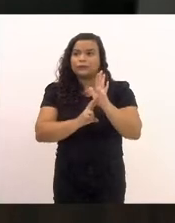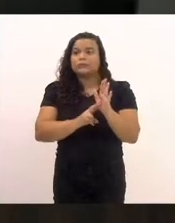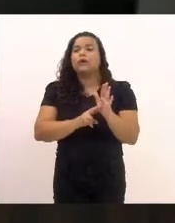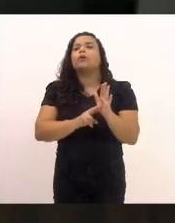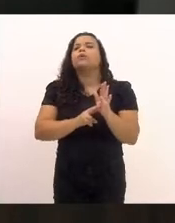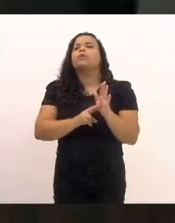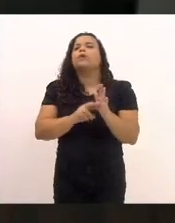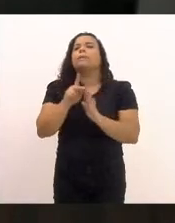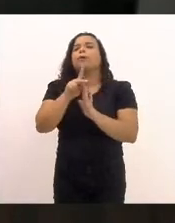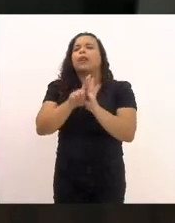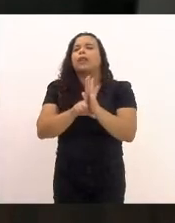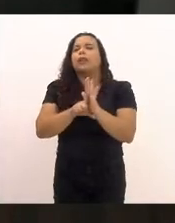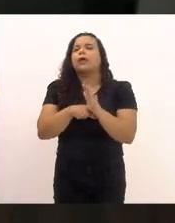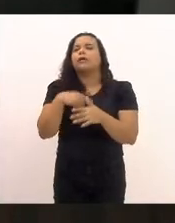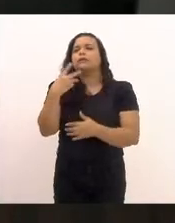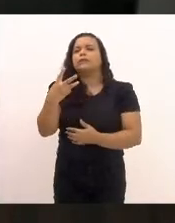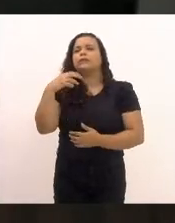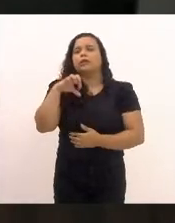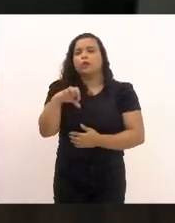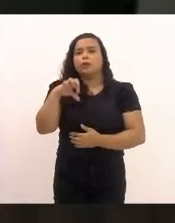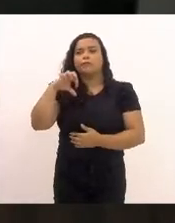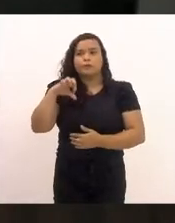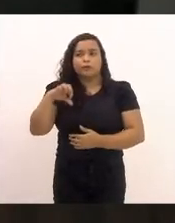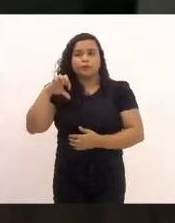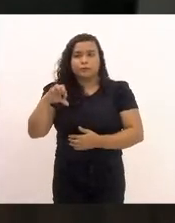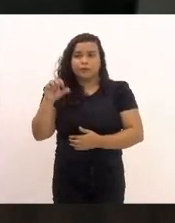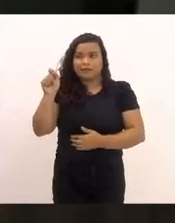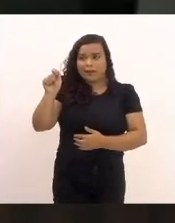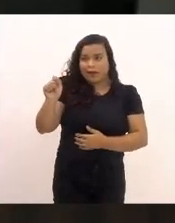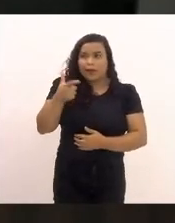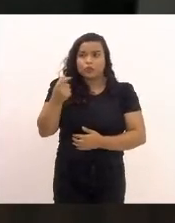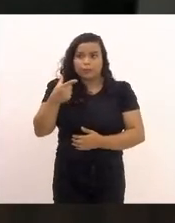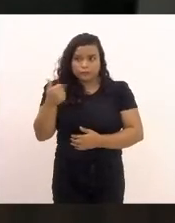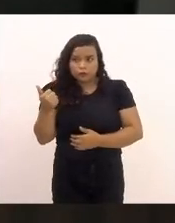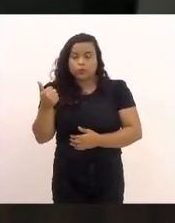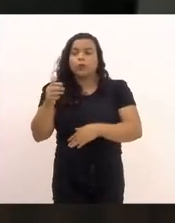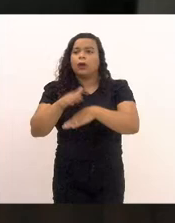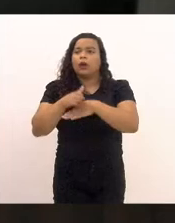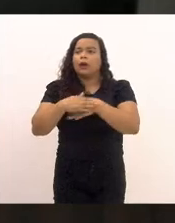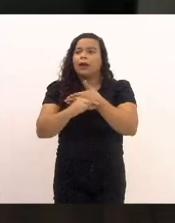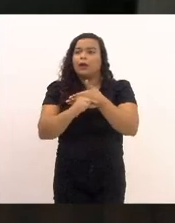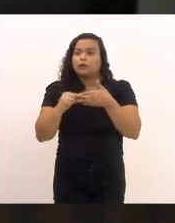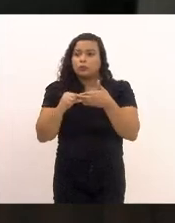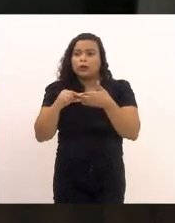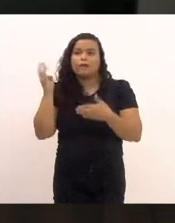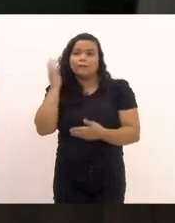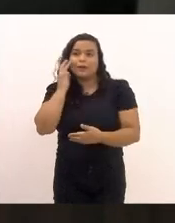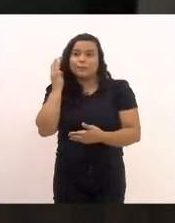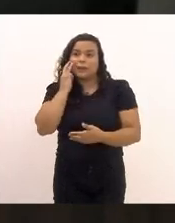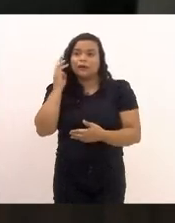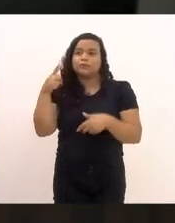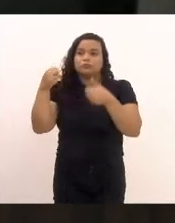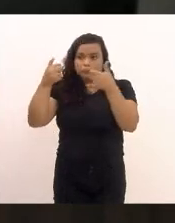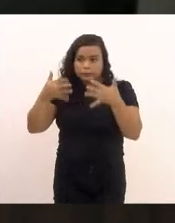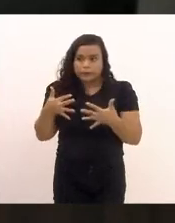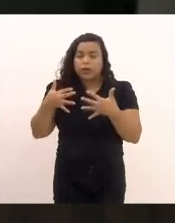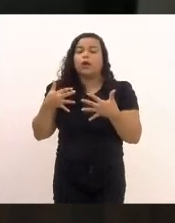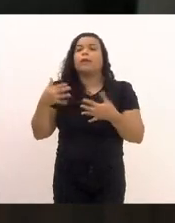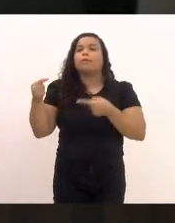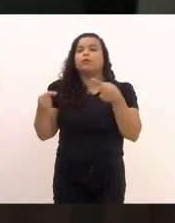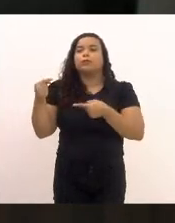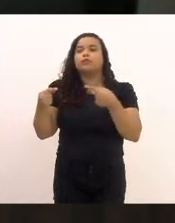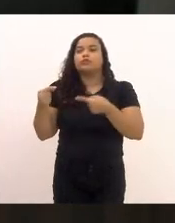número 3999-A, de 2021, de autoria do deputado Valdeque Carneiro, que institui a política estadual de fomento